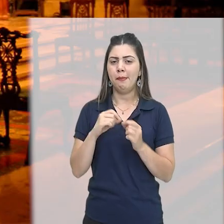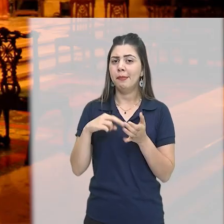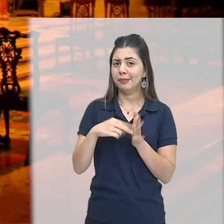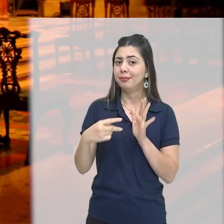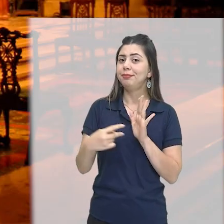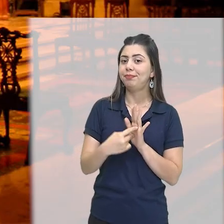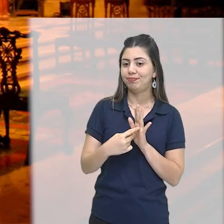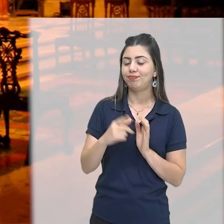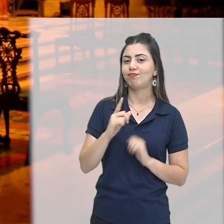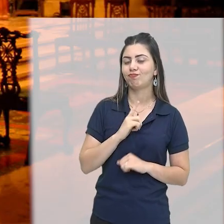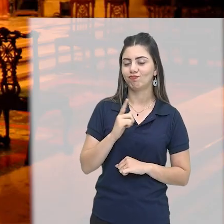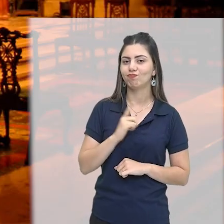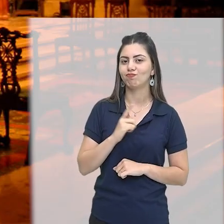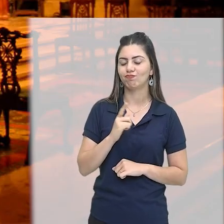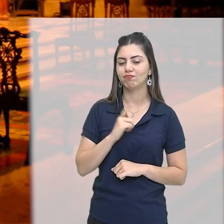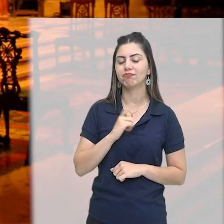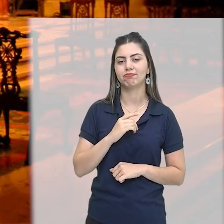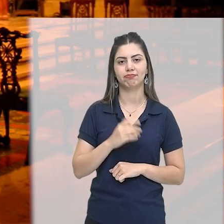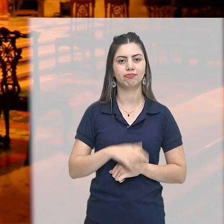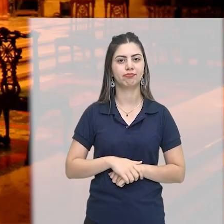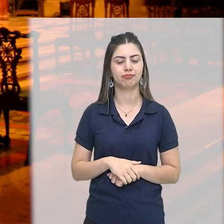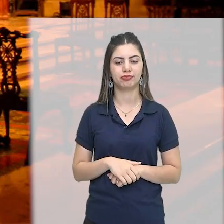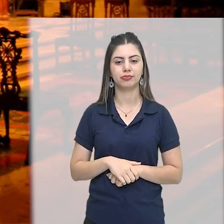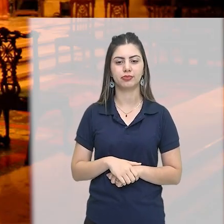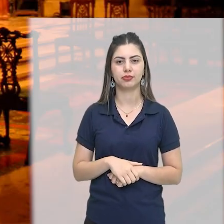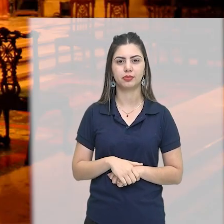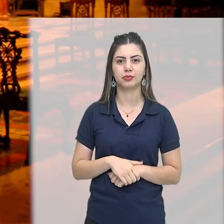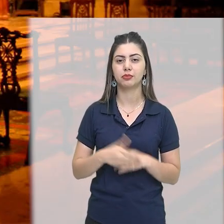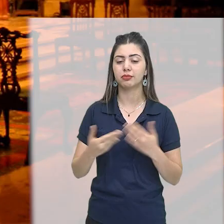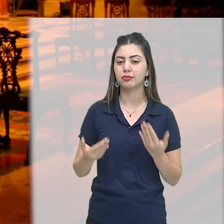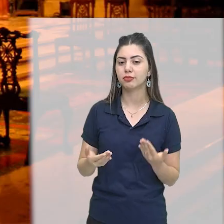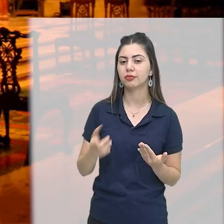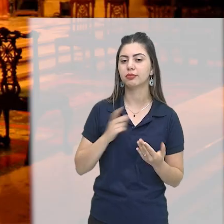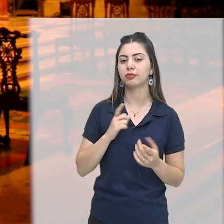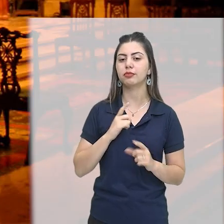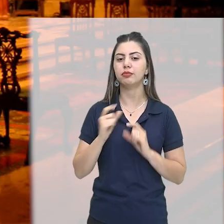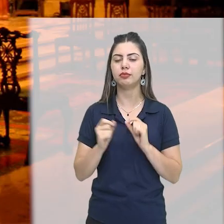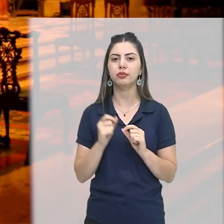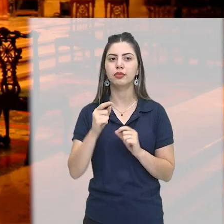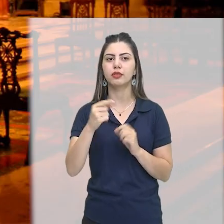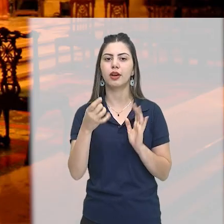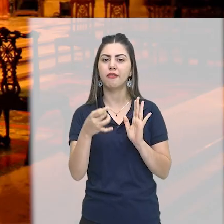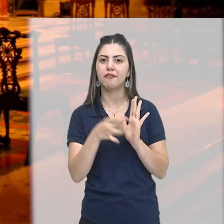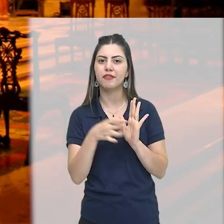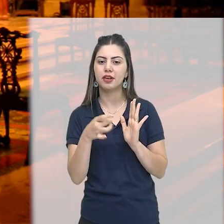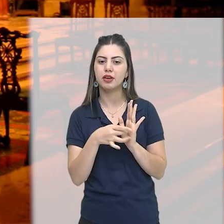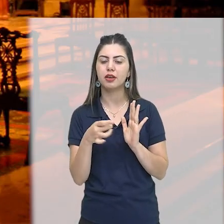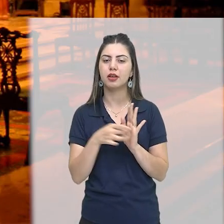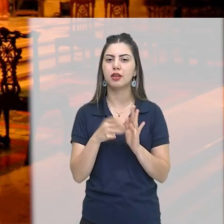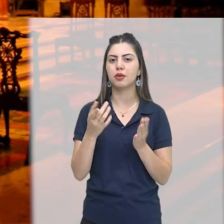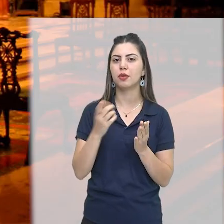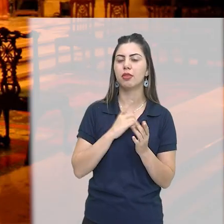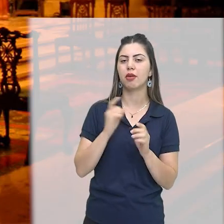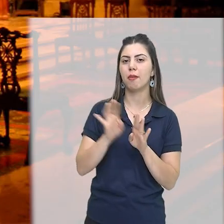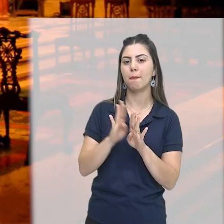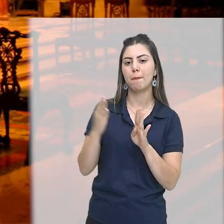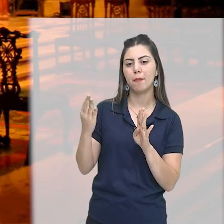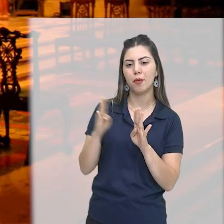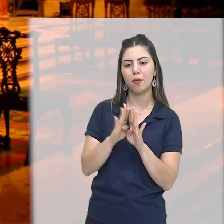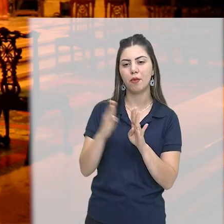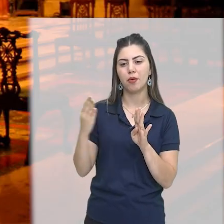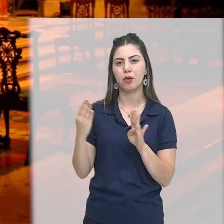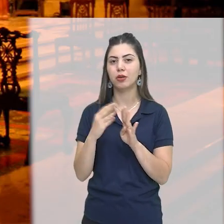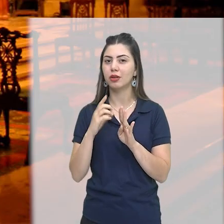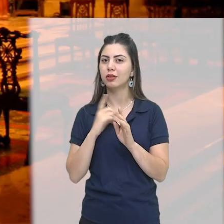ele tem muito a dizer para as pessoas. Tem seus vitrais, tem suas portas, isso